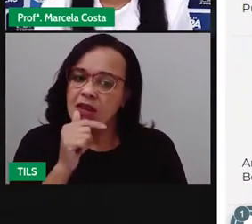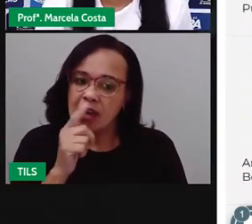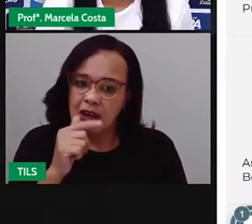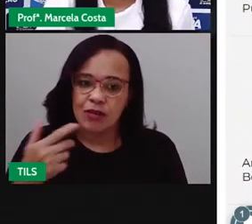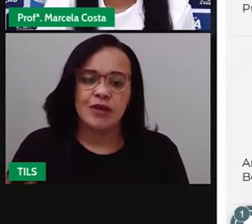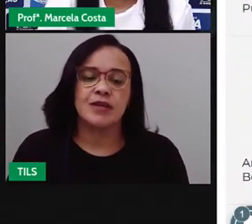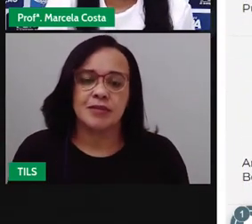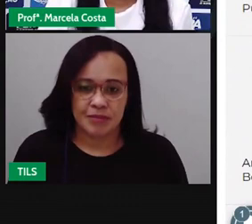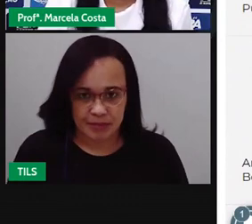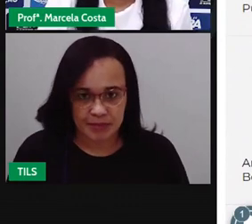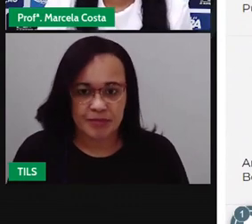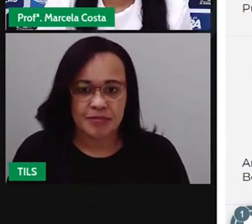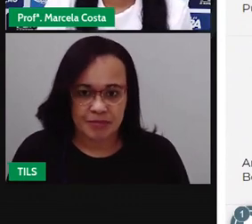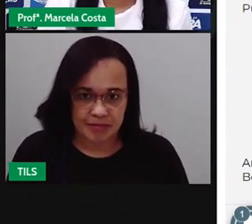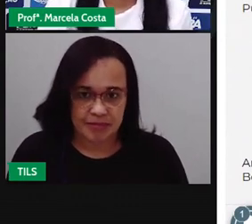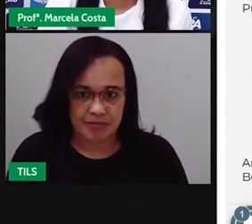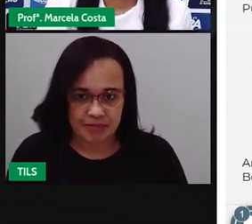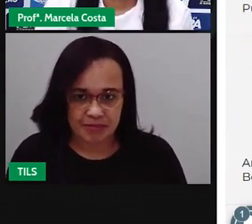Então, aqui,